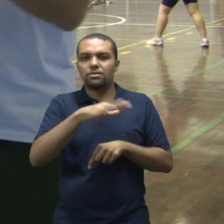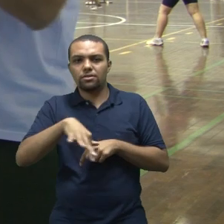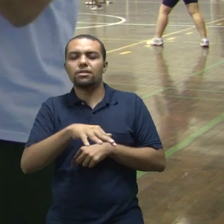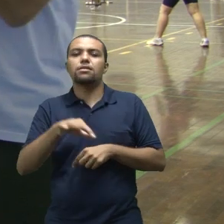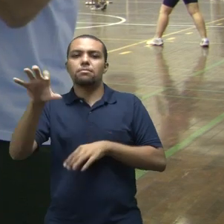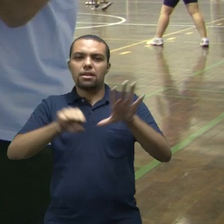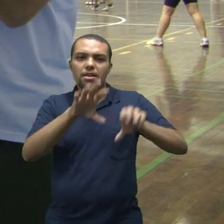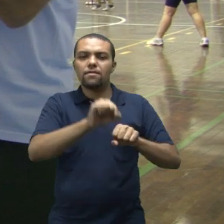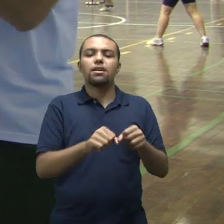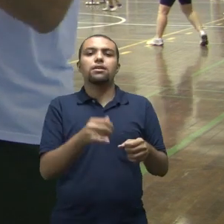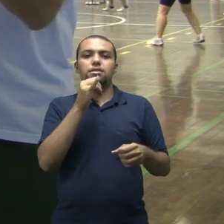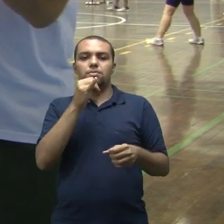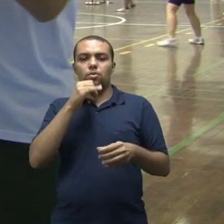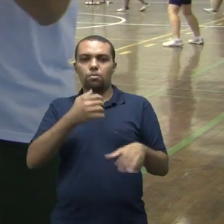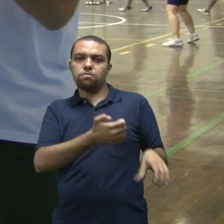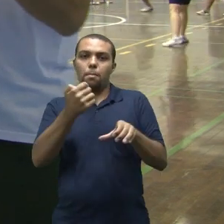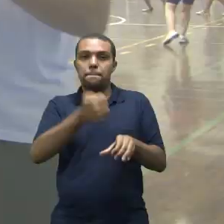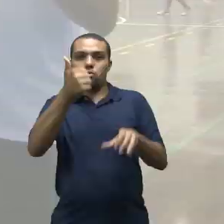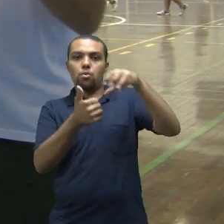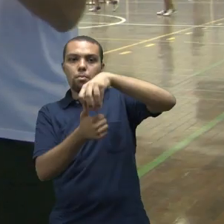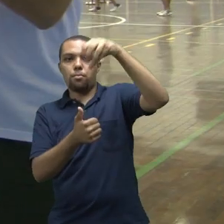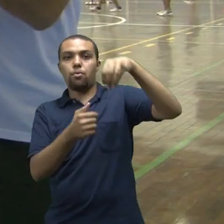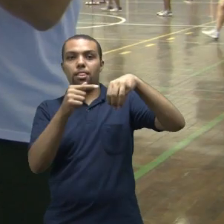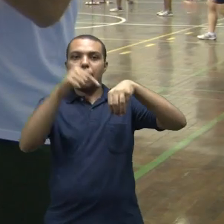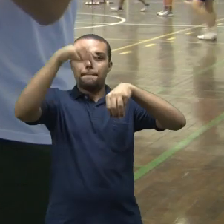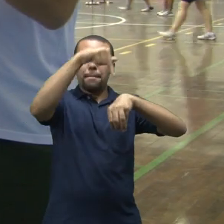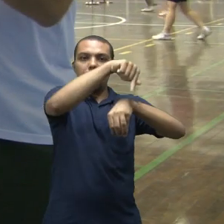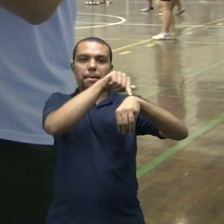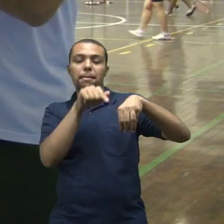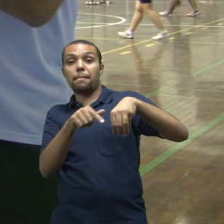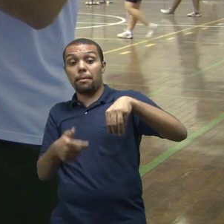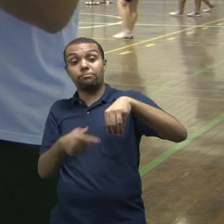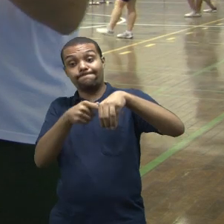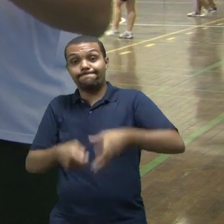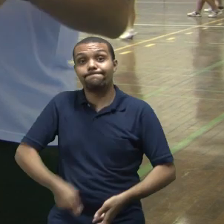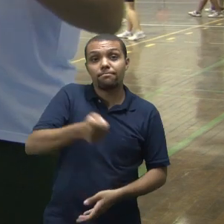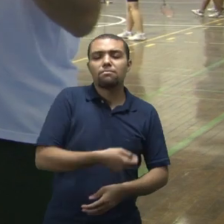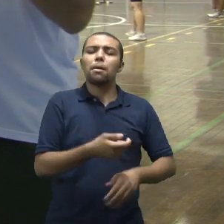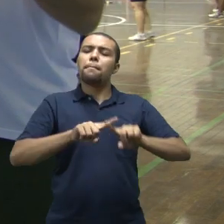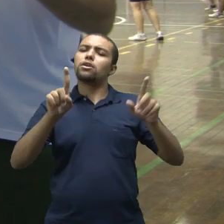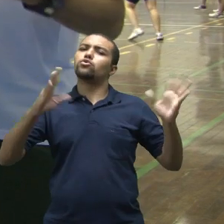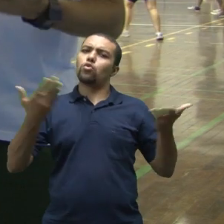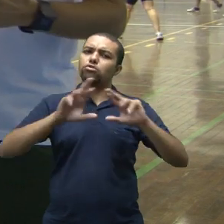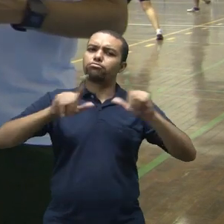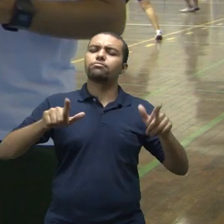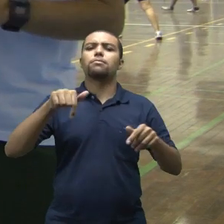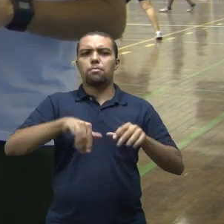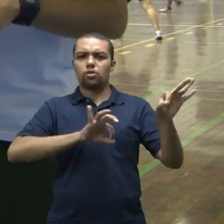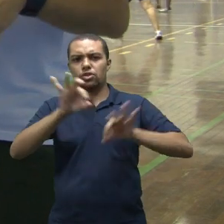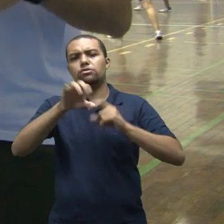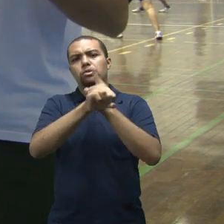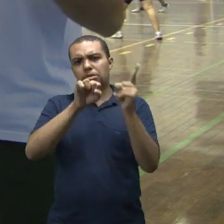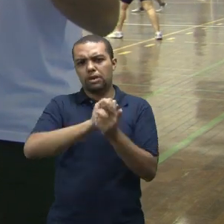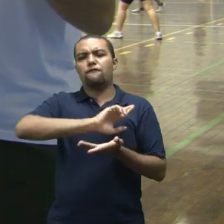grama, eles pegavam as rolhas de champanhe, espetavam penas. Mas de lá para cá, mudou muito, quebrou esse paradigma. Hoje o badminton tem vários projetos sociais no Brasil